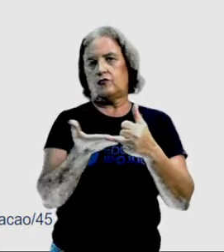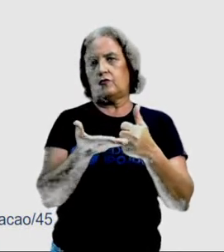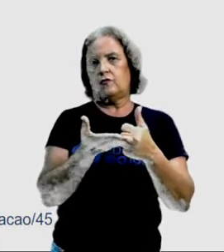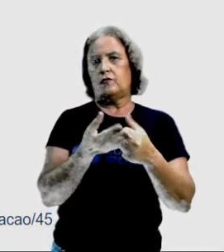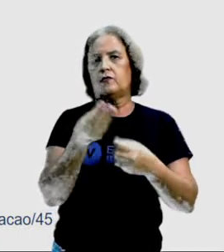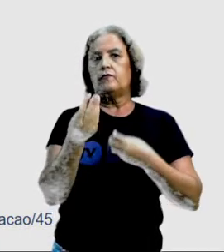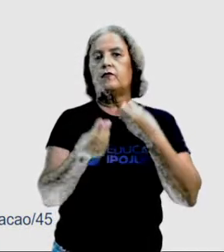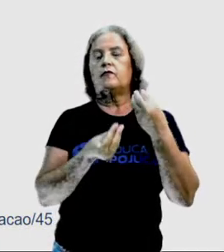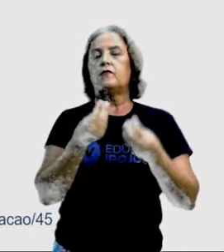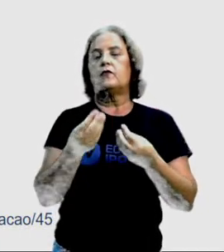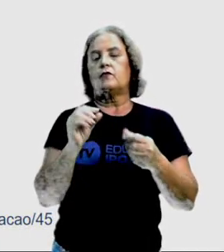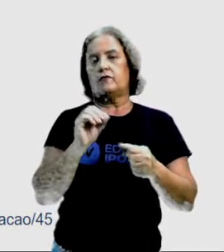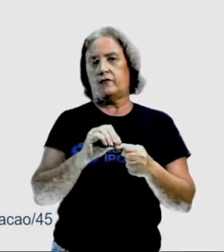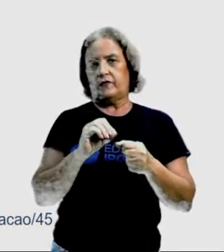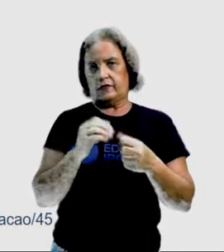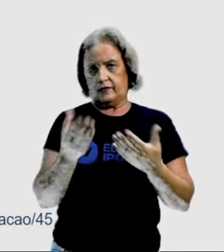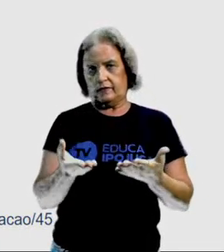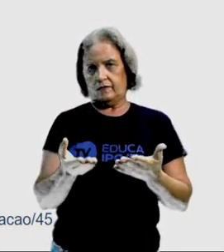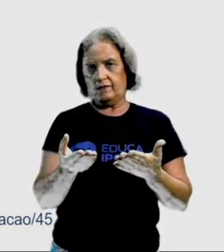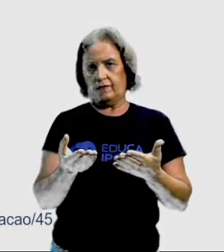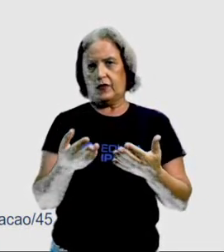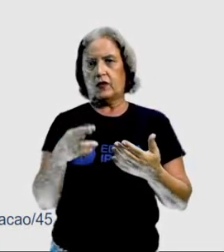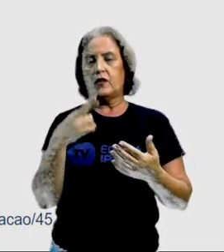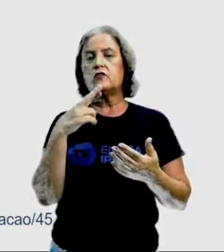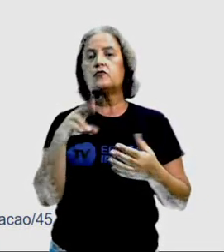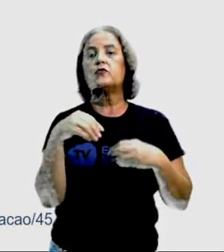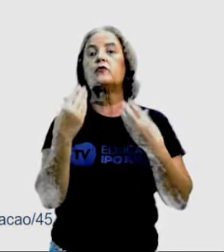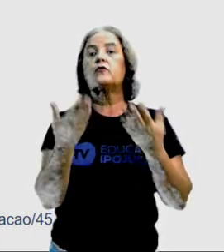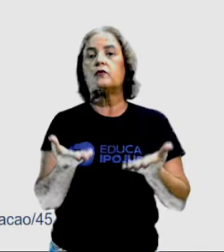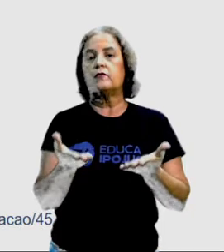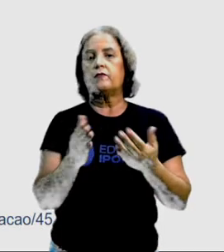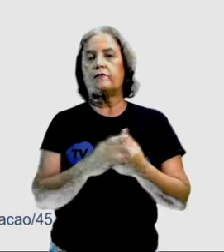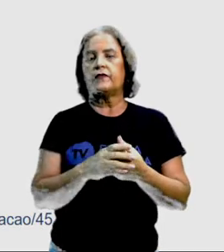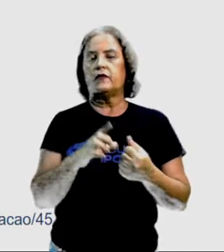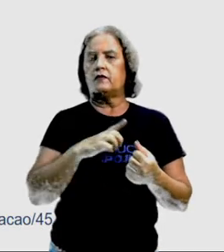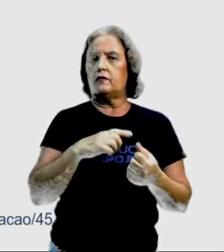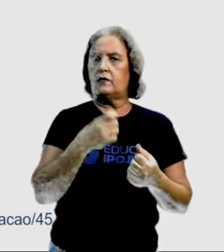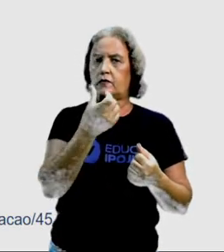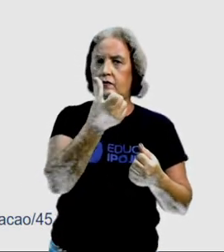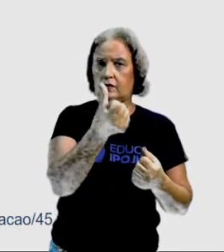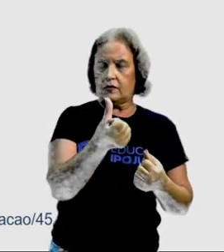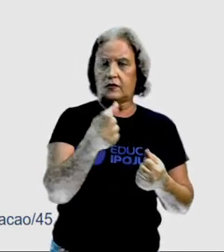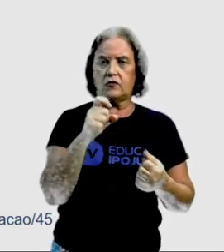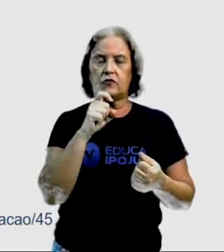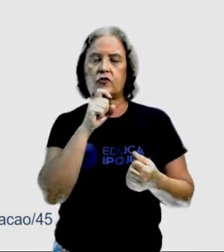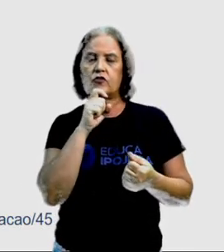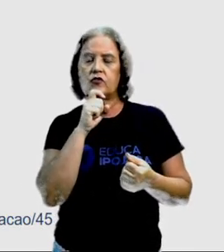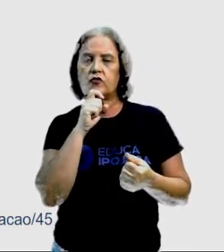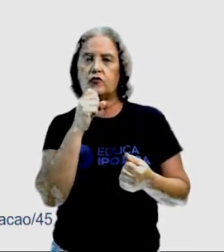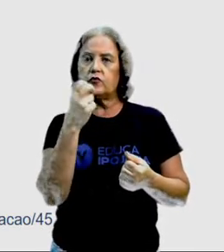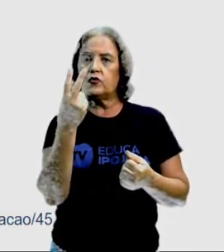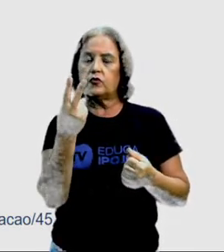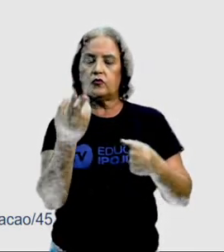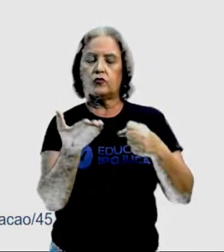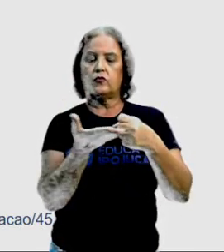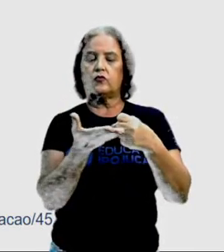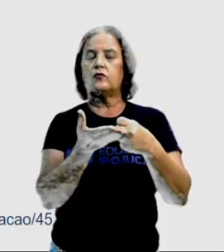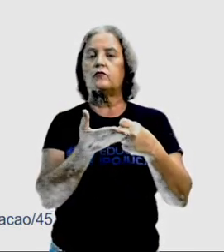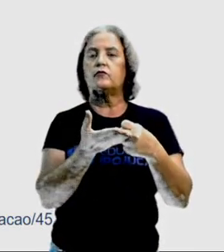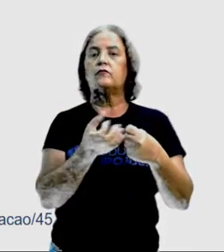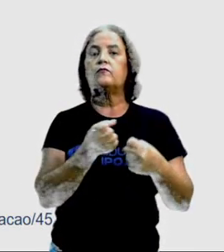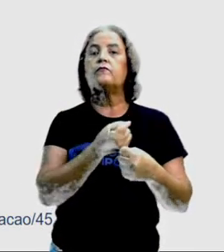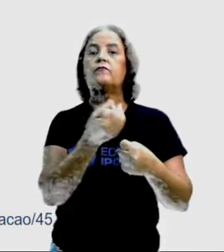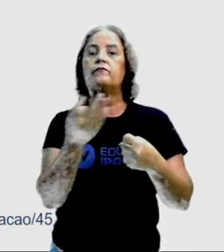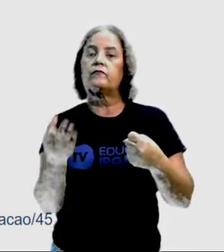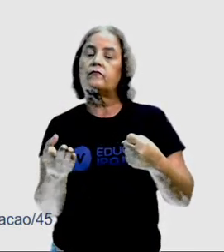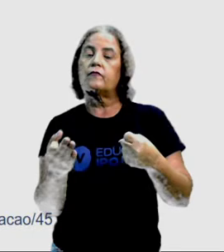vou fazer essa divisão? Qual será esse resultado? Se eu tenho 6 cubos de gelo e eu tenho 2 copos, qual o quantitativo